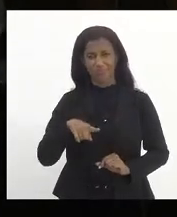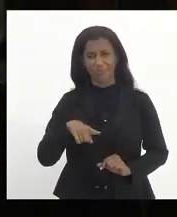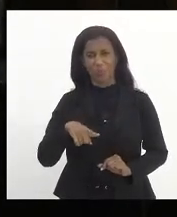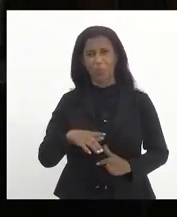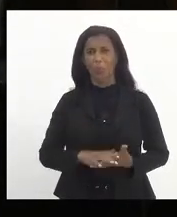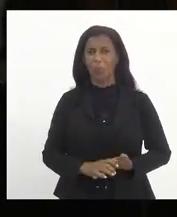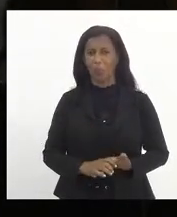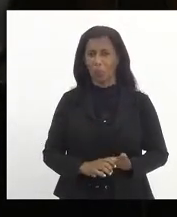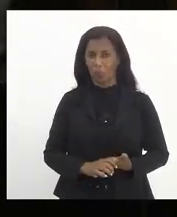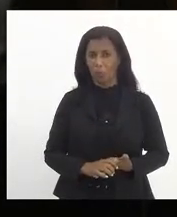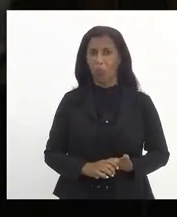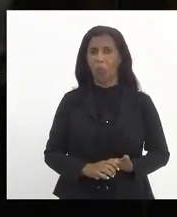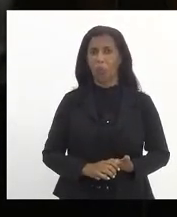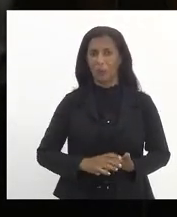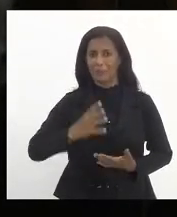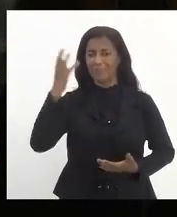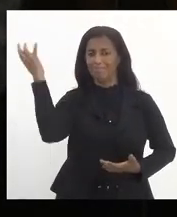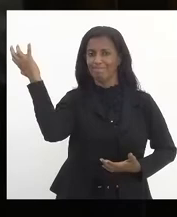gravíssimo.